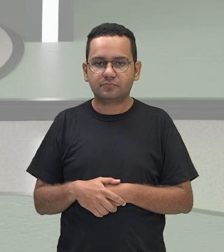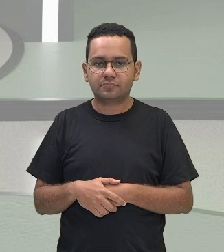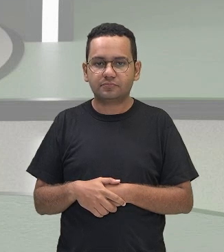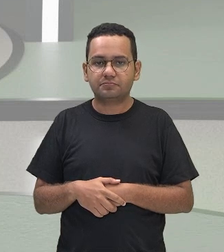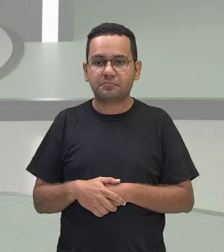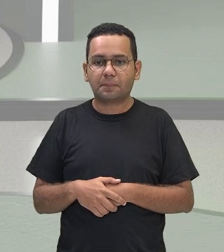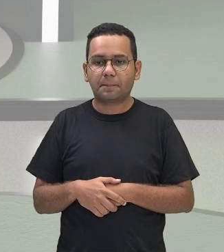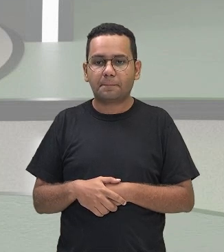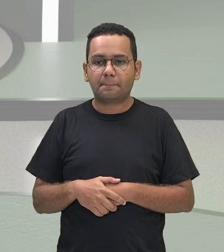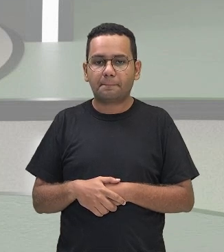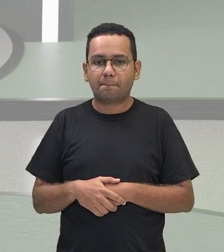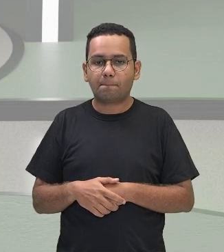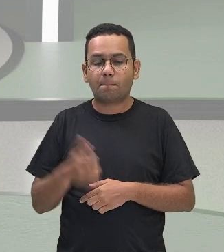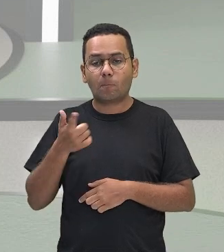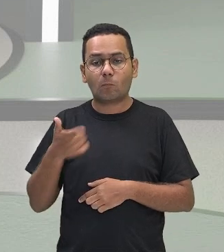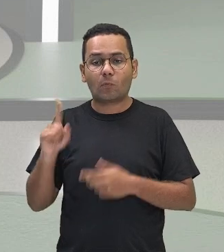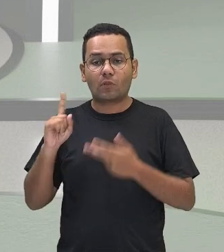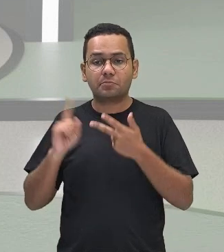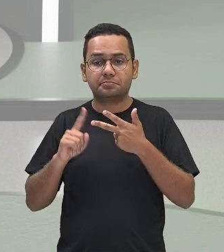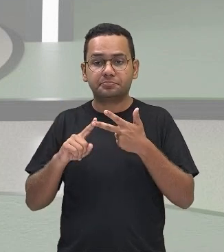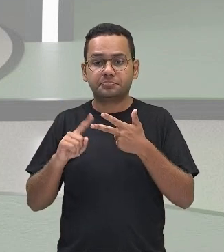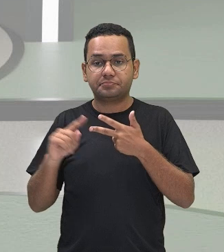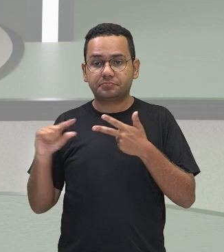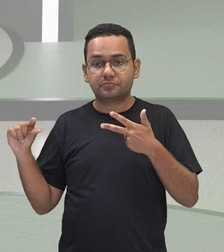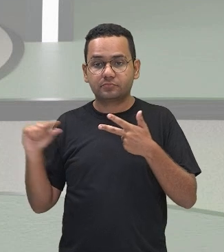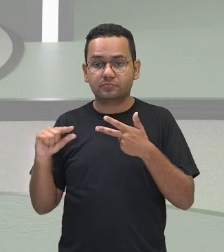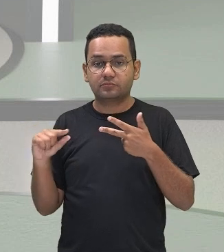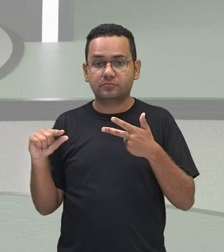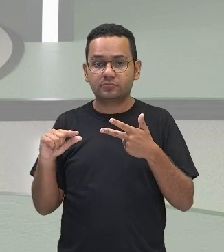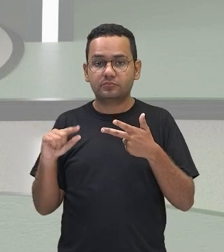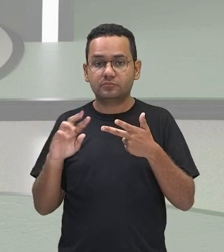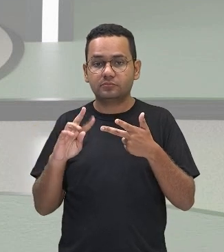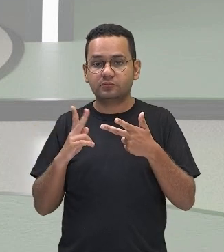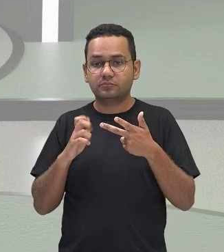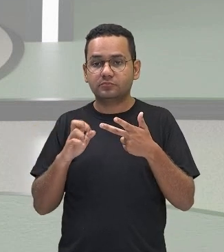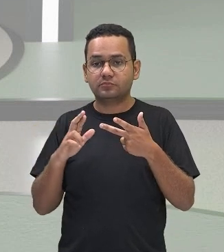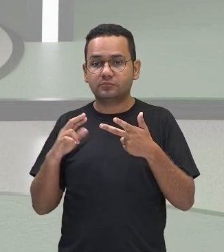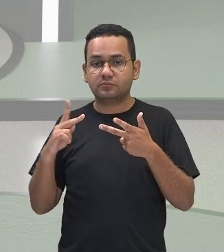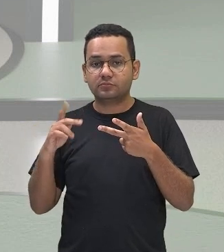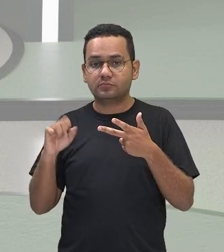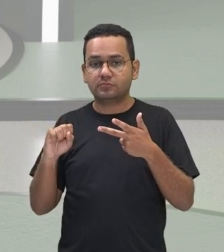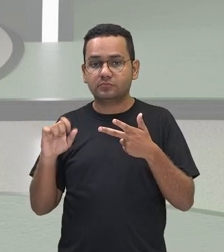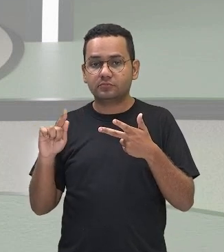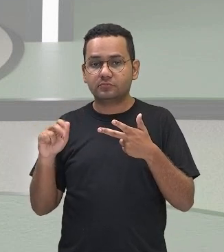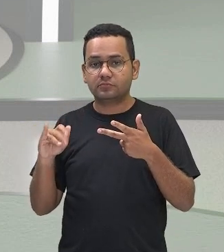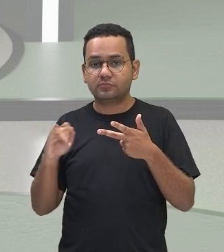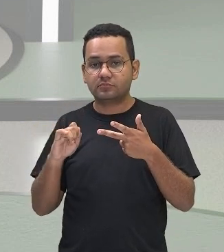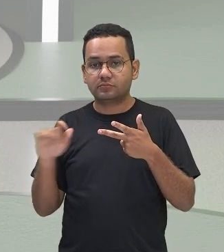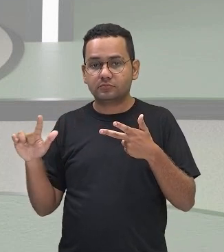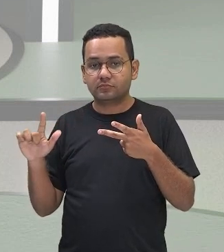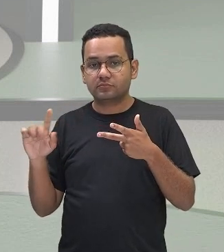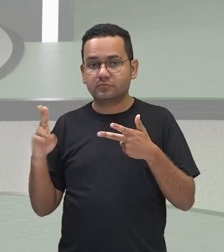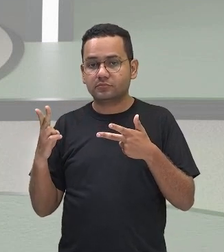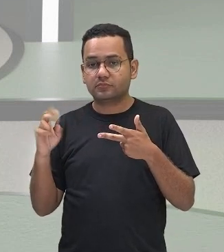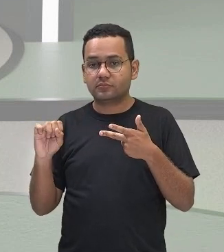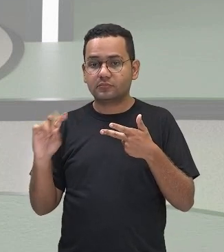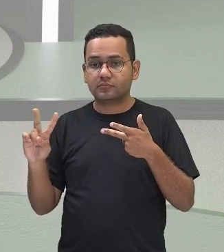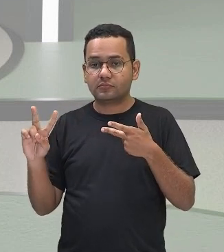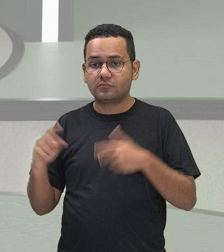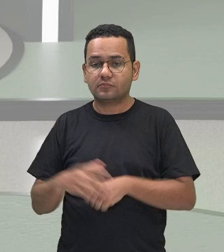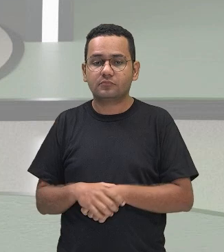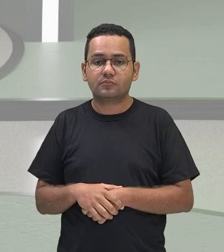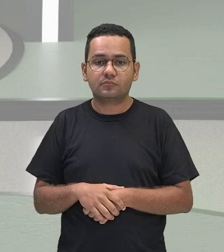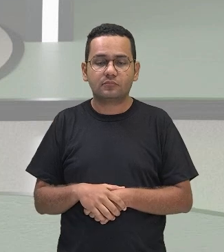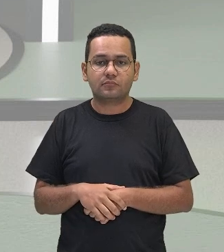clamídia. Outra IST, a herpes genital, vírus do herpes simples e acomete, tá, todas